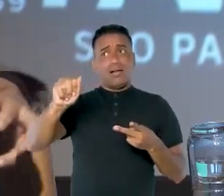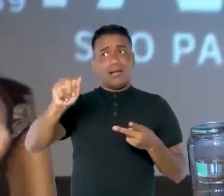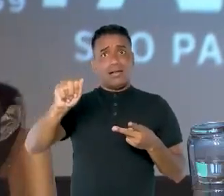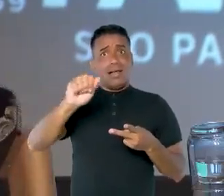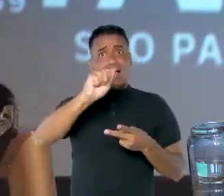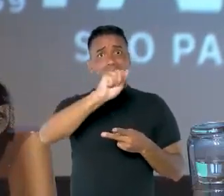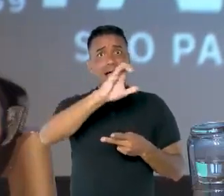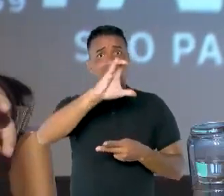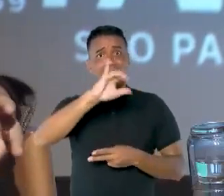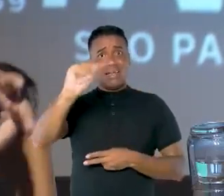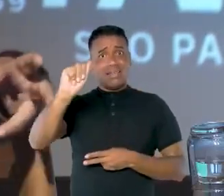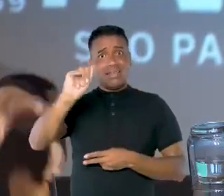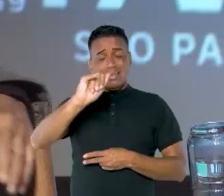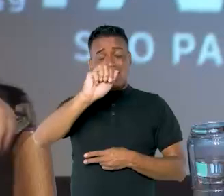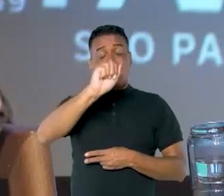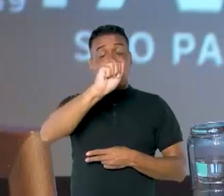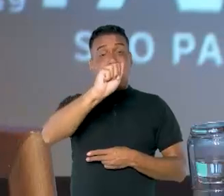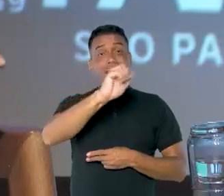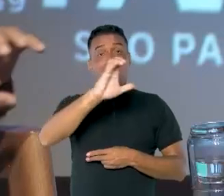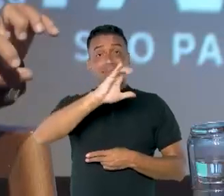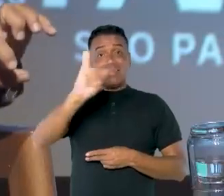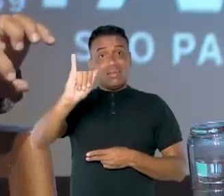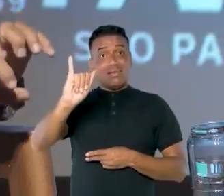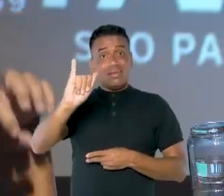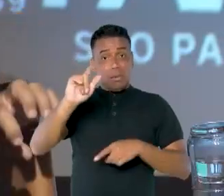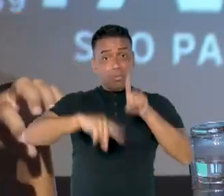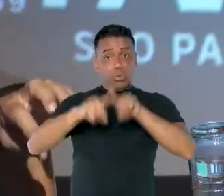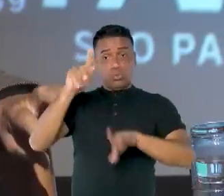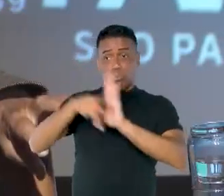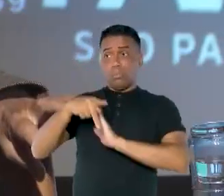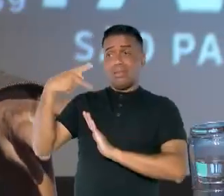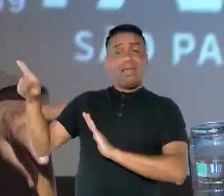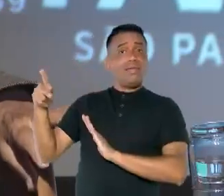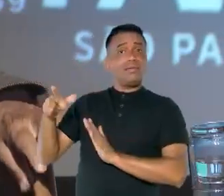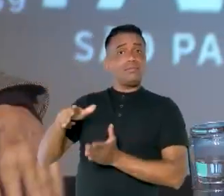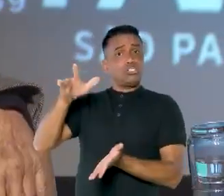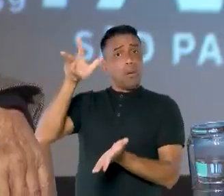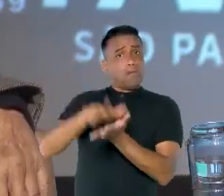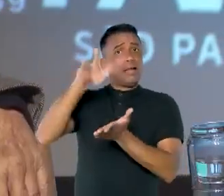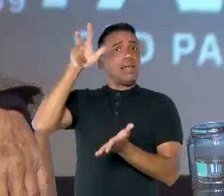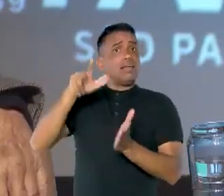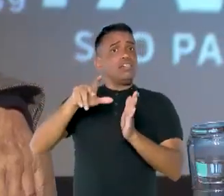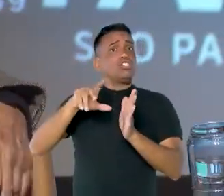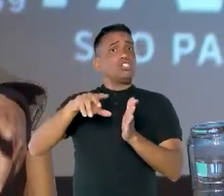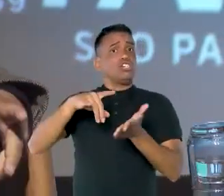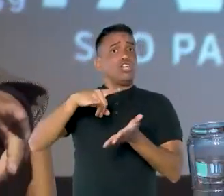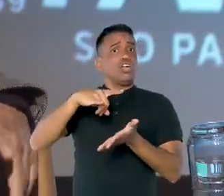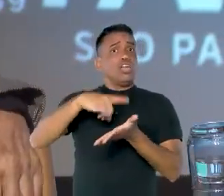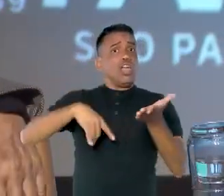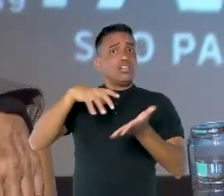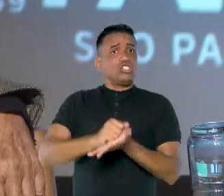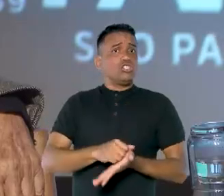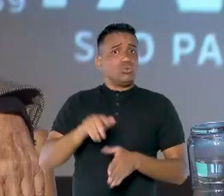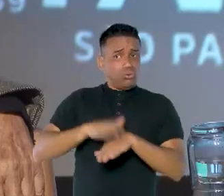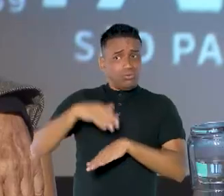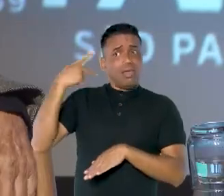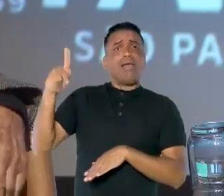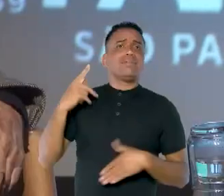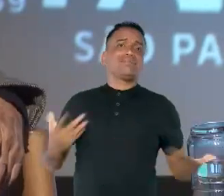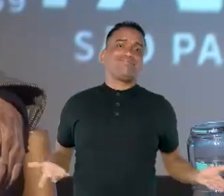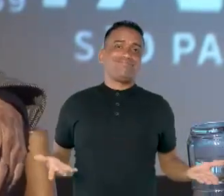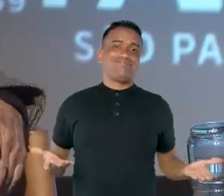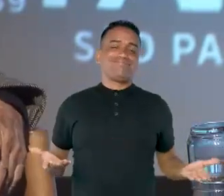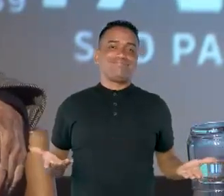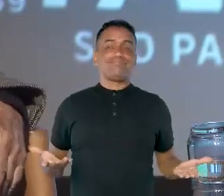produto deles, que eles tinham levado para lá e tinham a patente daquele produto. Da mesma maneira,